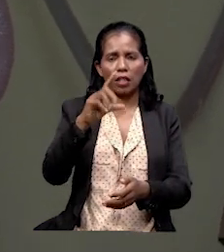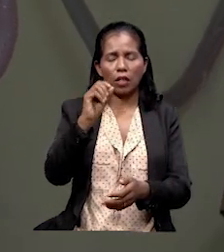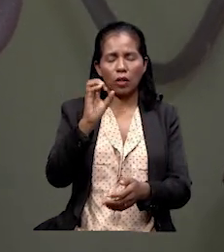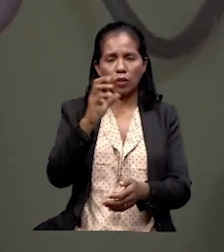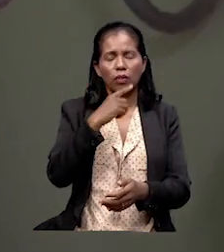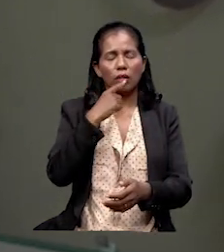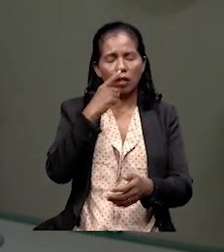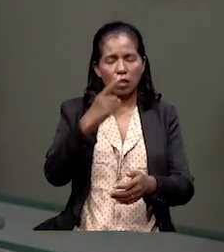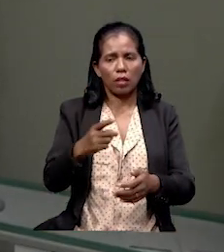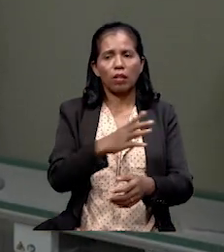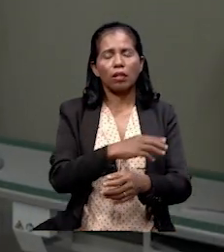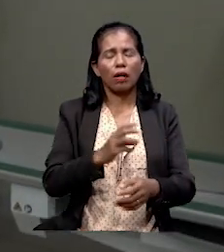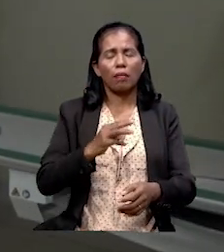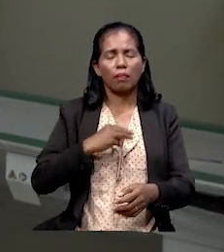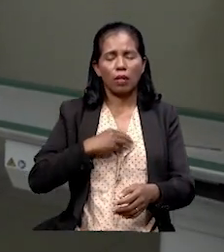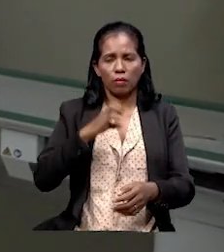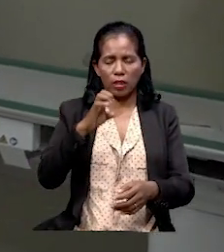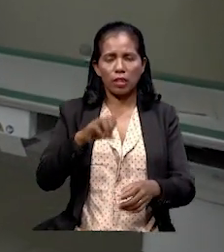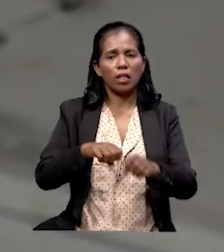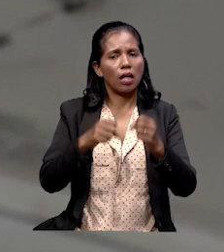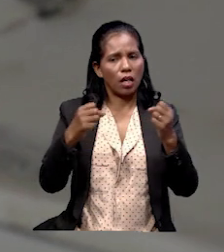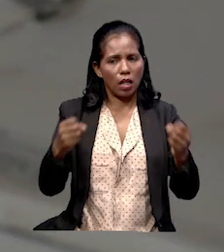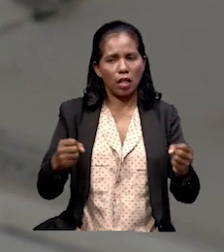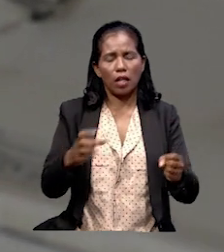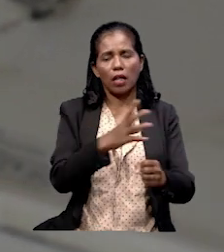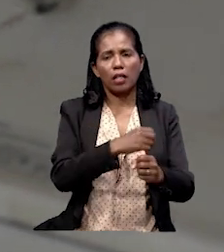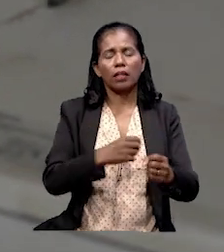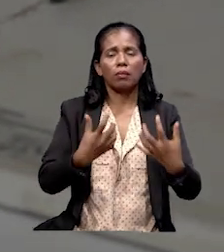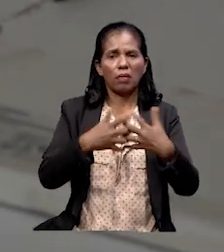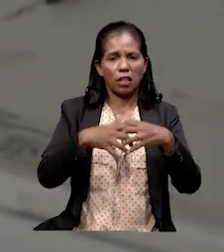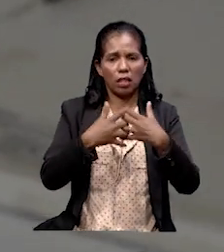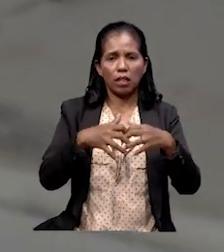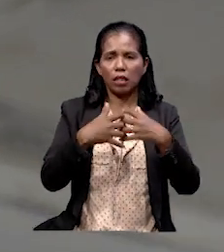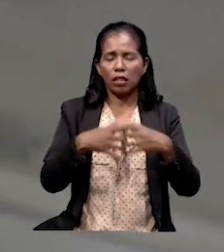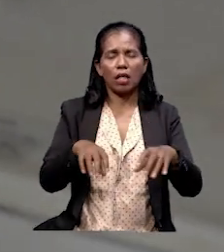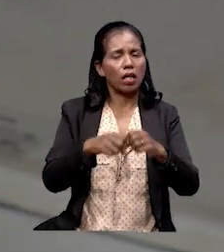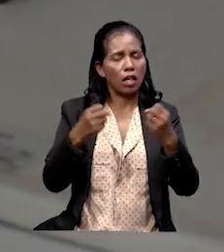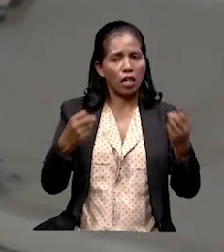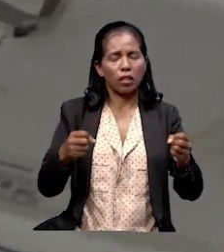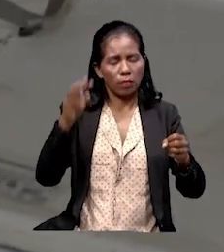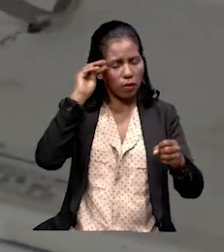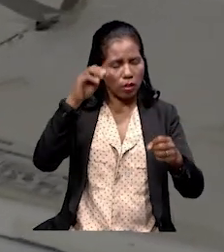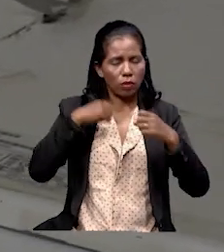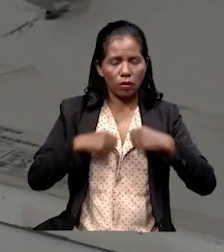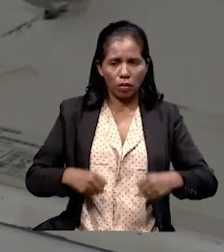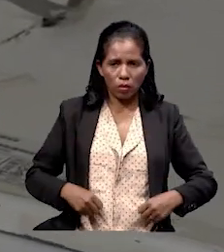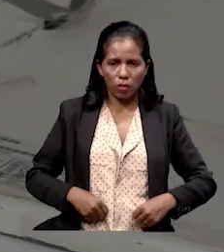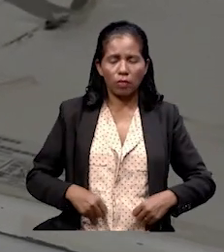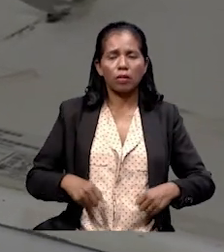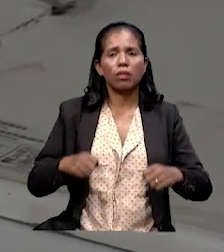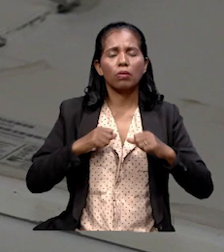X-ray Maubi sinia sistema digital avaria, no Ministério Saúde continua esforço rodea dia máquina X-ray balcão no Maubi